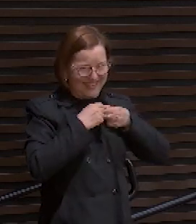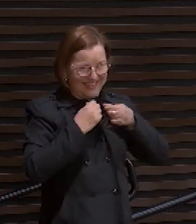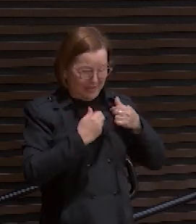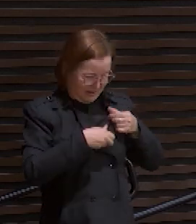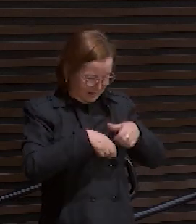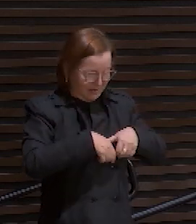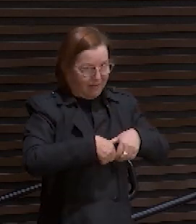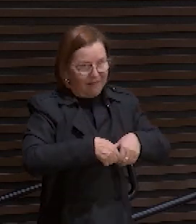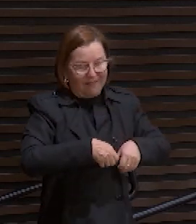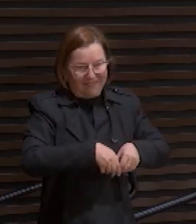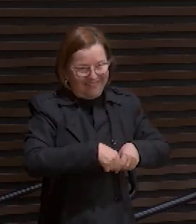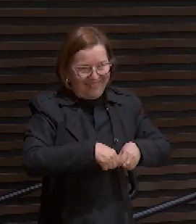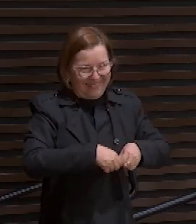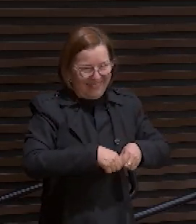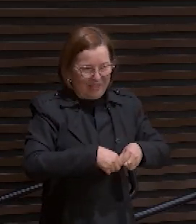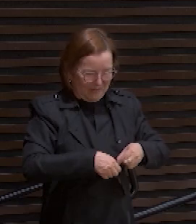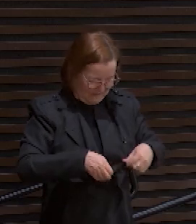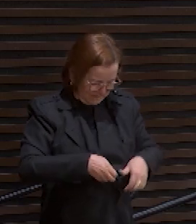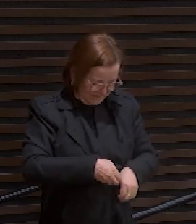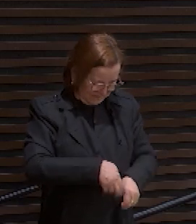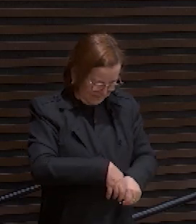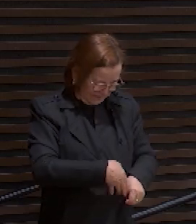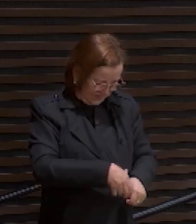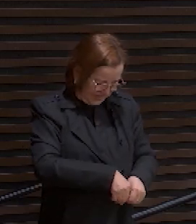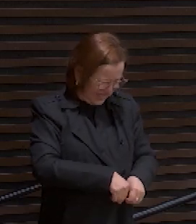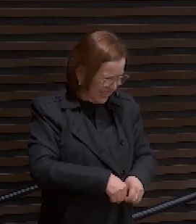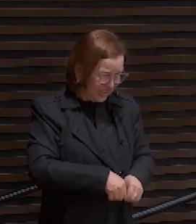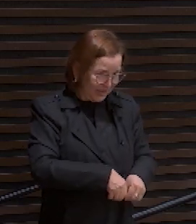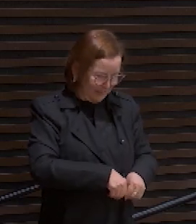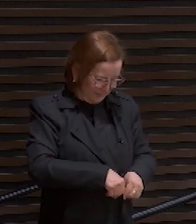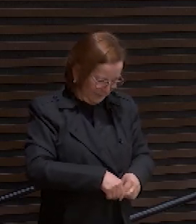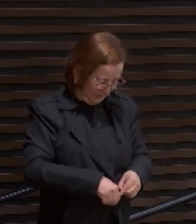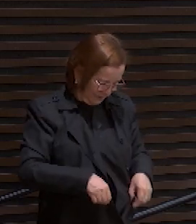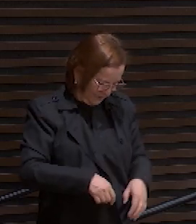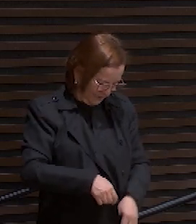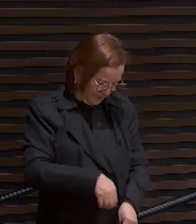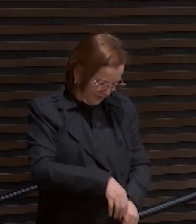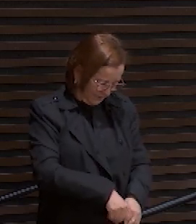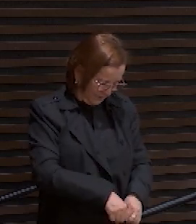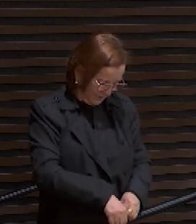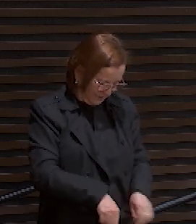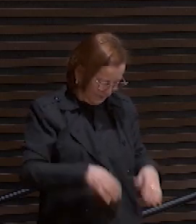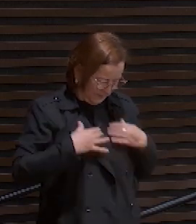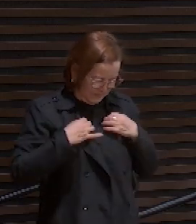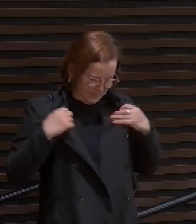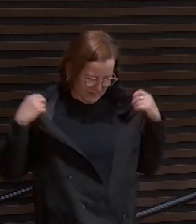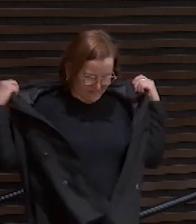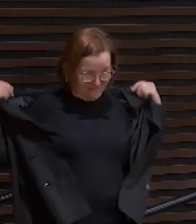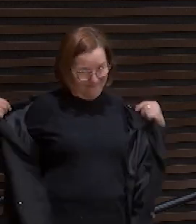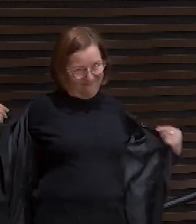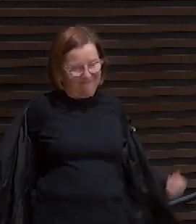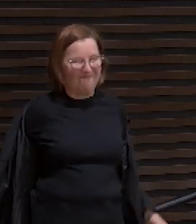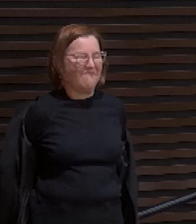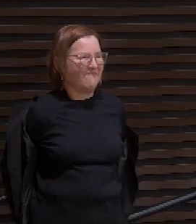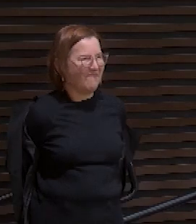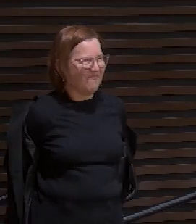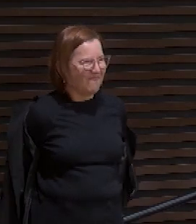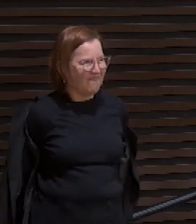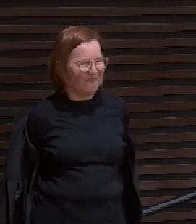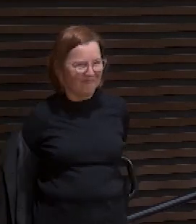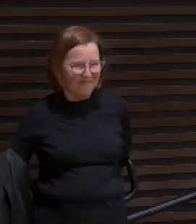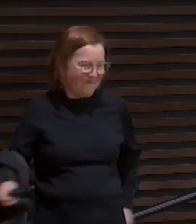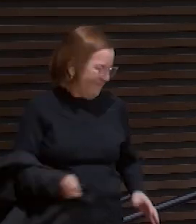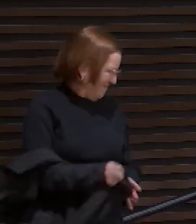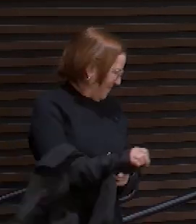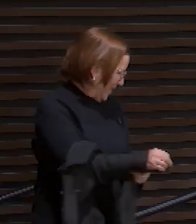ainda há pouco, deixa eu ver se eu anotei aqui, quando diz assim: a minha fé e